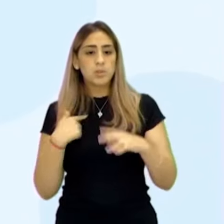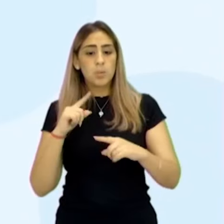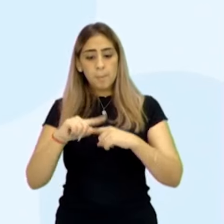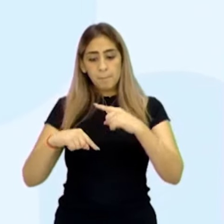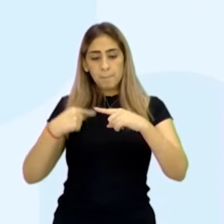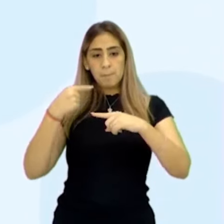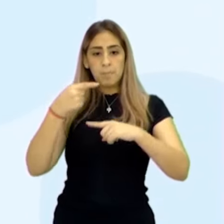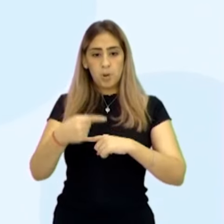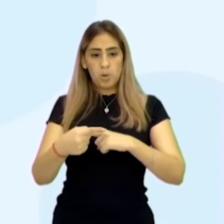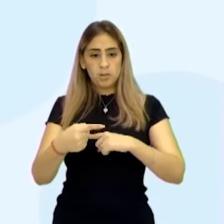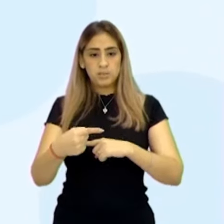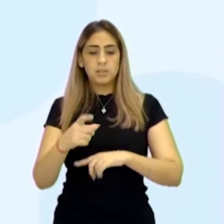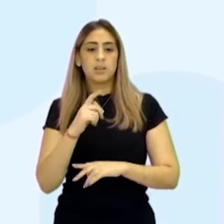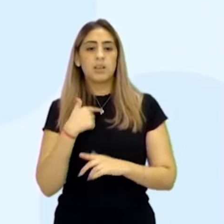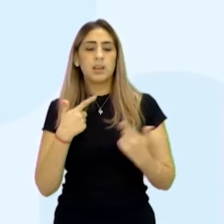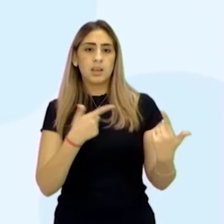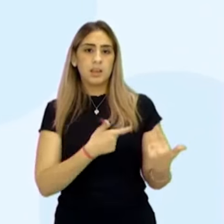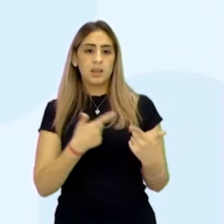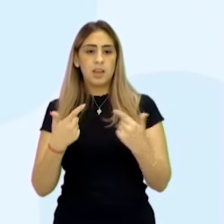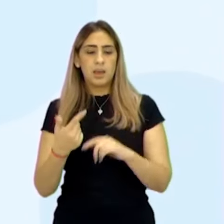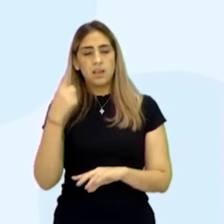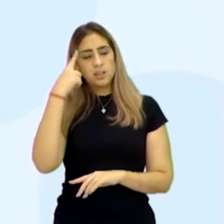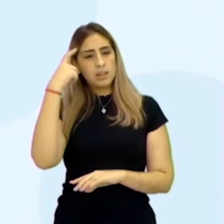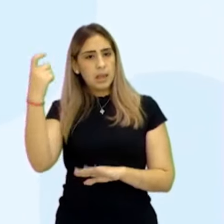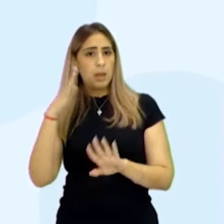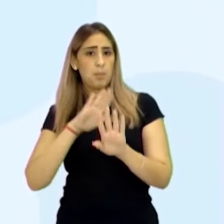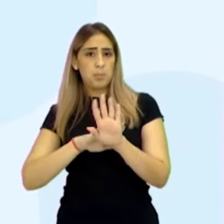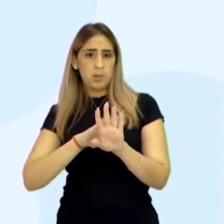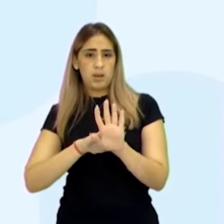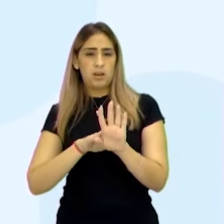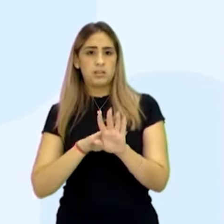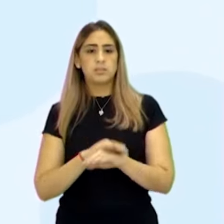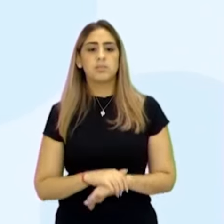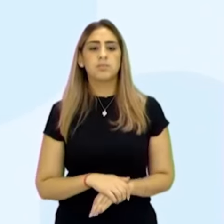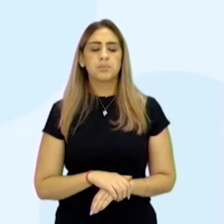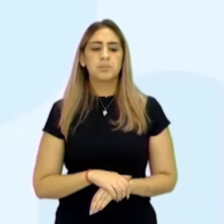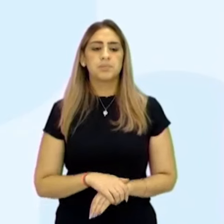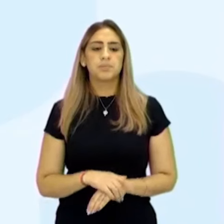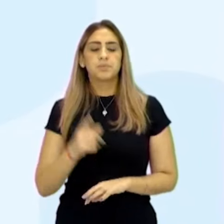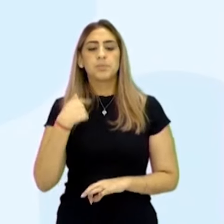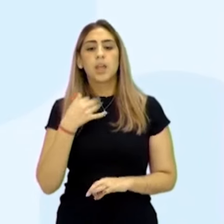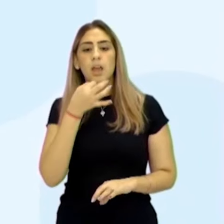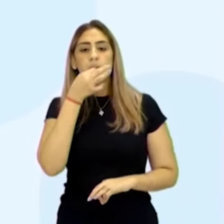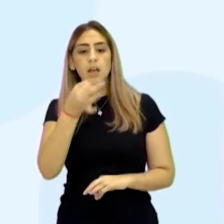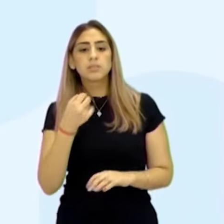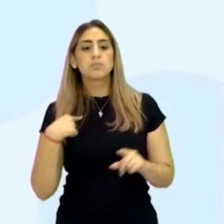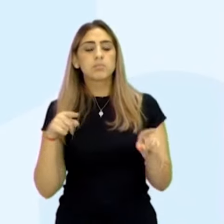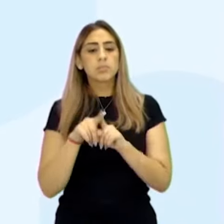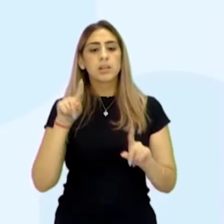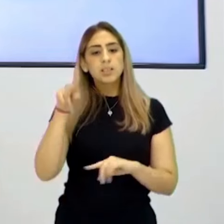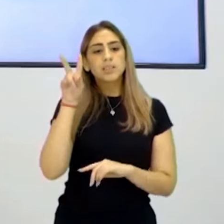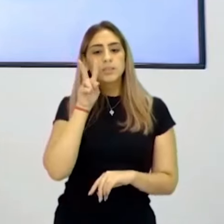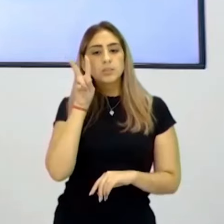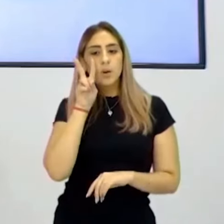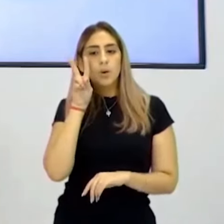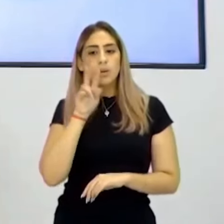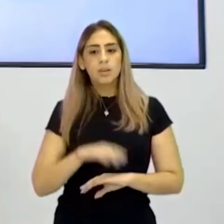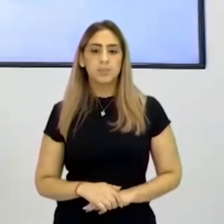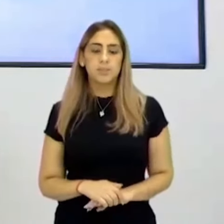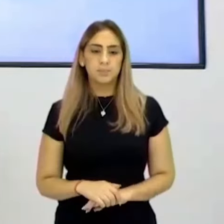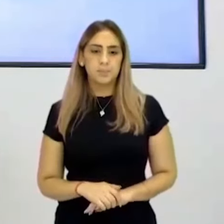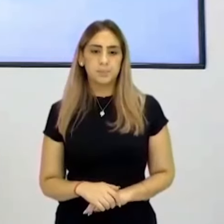pós-Guerra Fria, né? Aí a habilidade ela nos dá todo o recorte e a narrativa dessa história. Então, olha